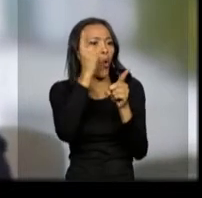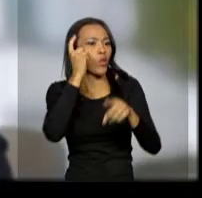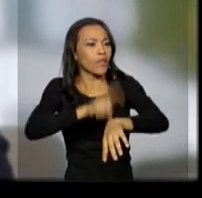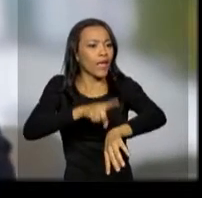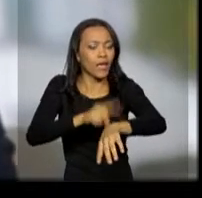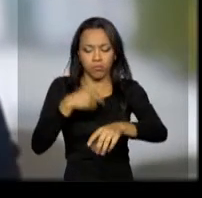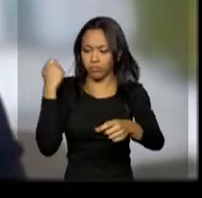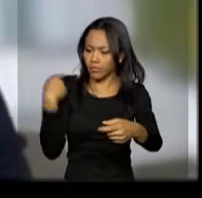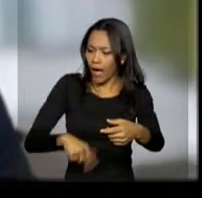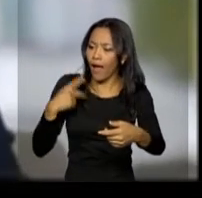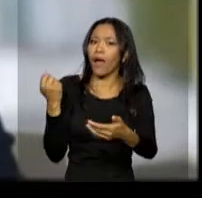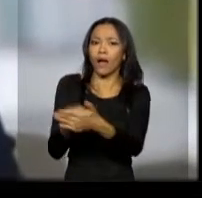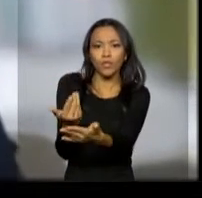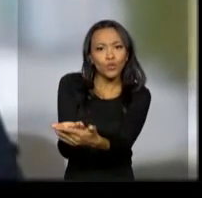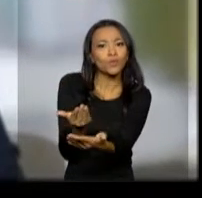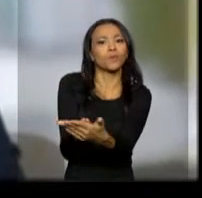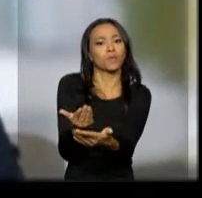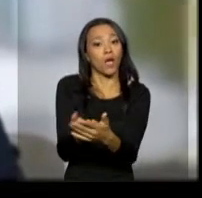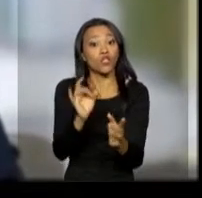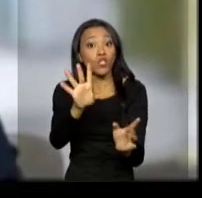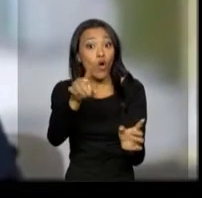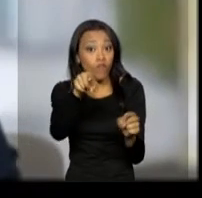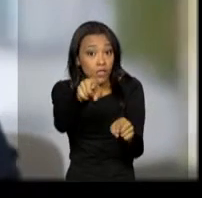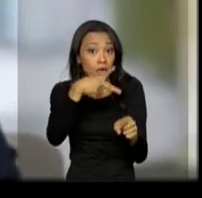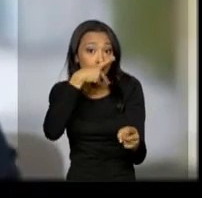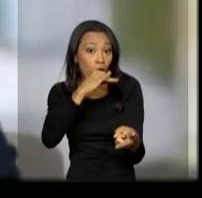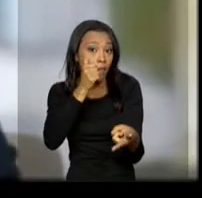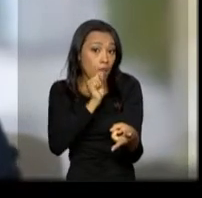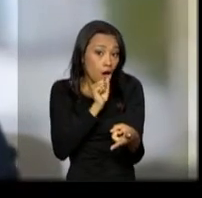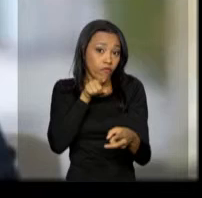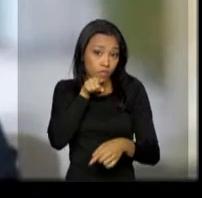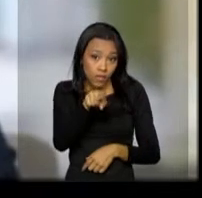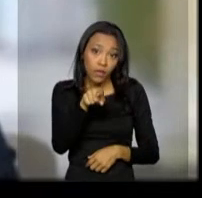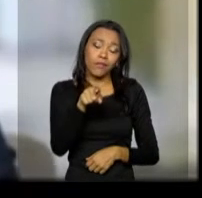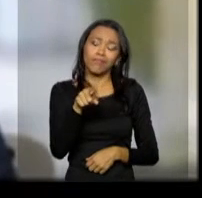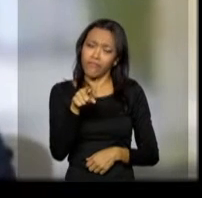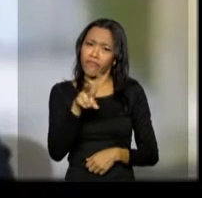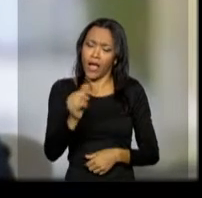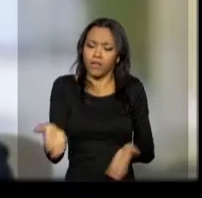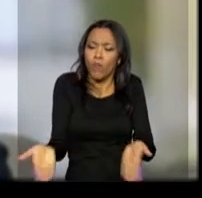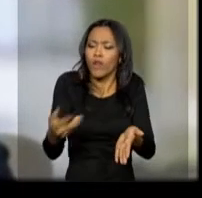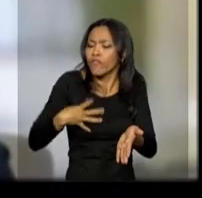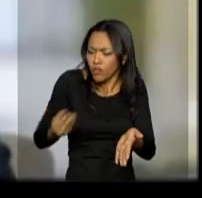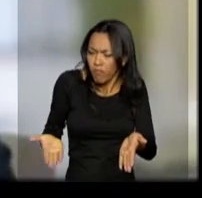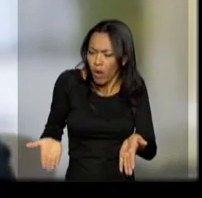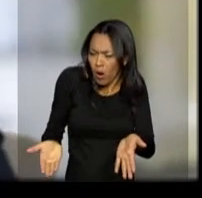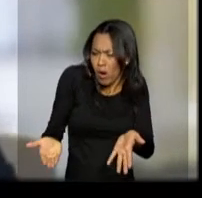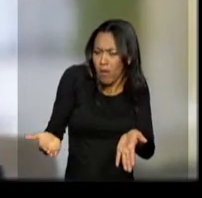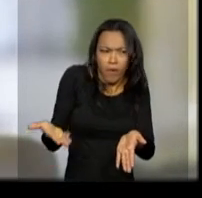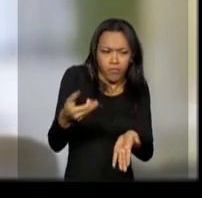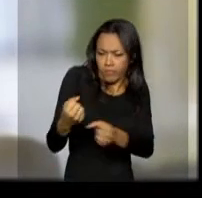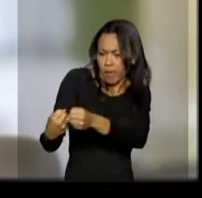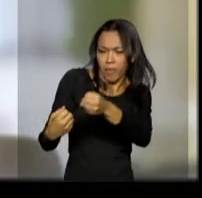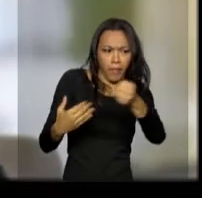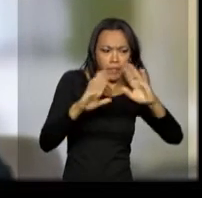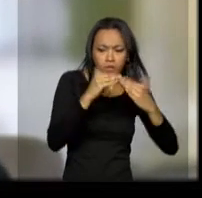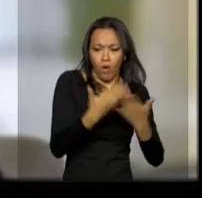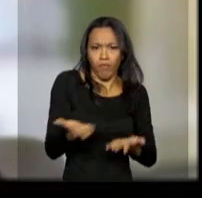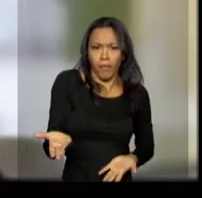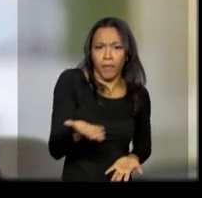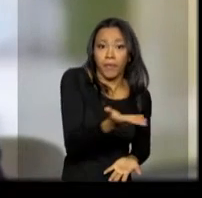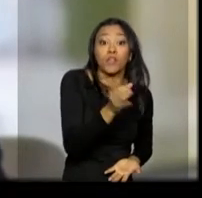para educar-se. Somente sua atenção como pai, como mãe, vai estimular seu filho na escola. Somente